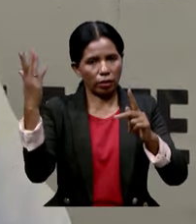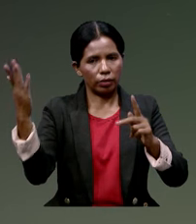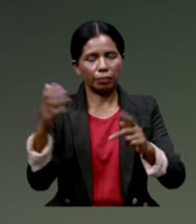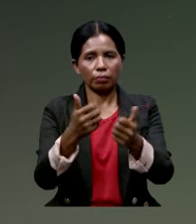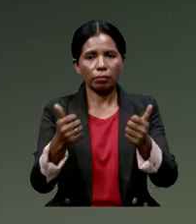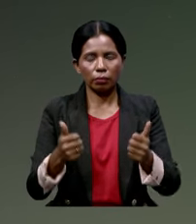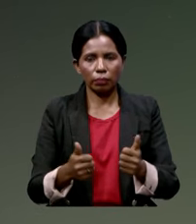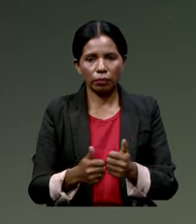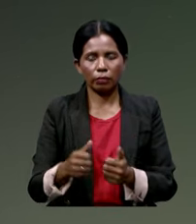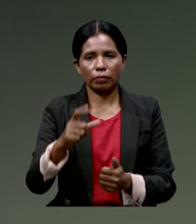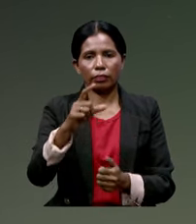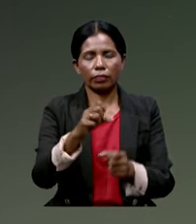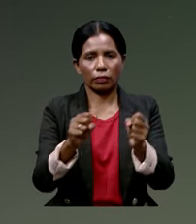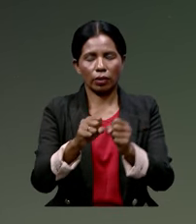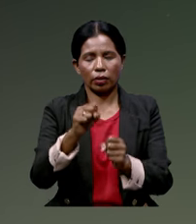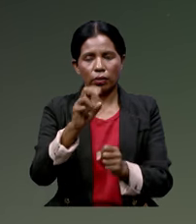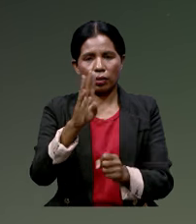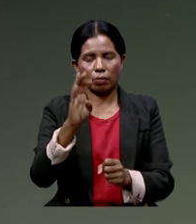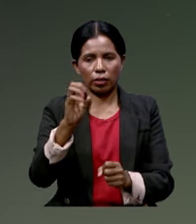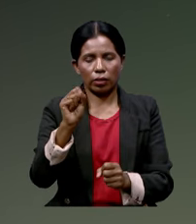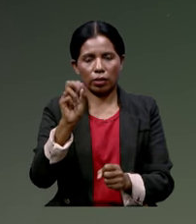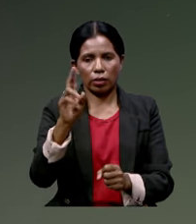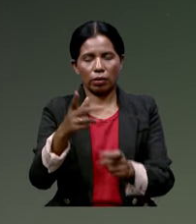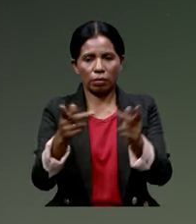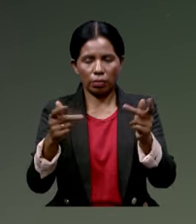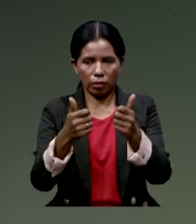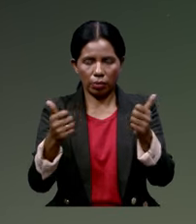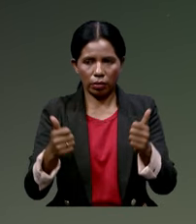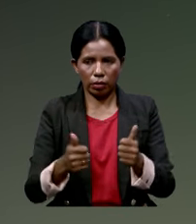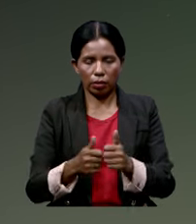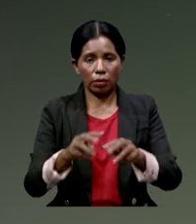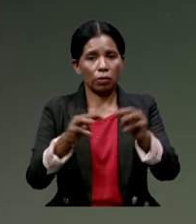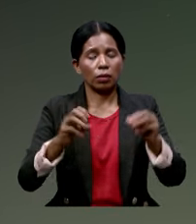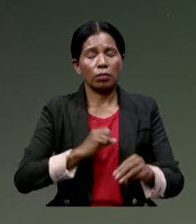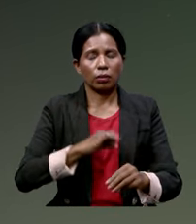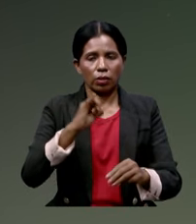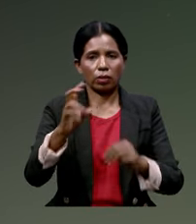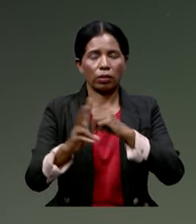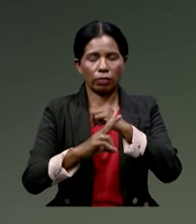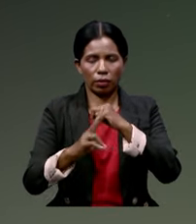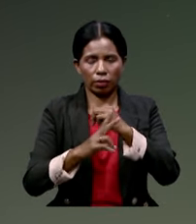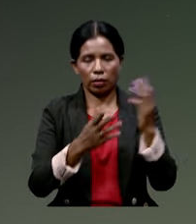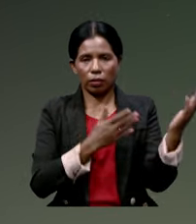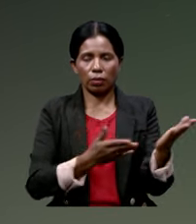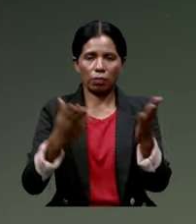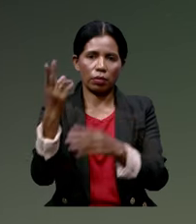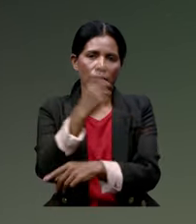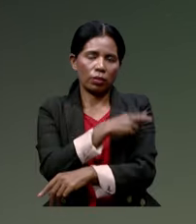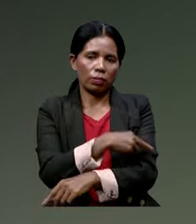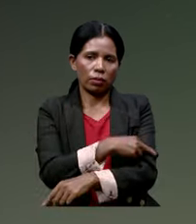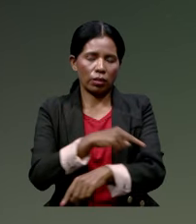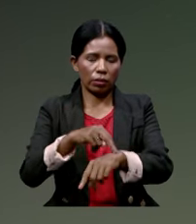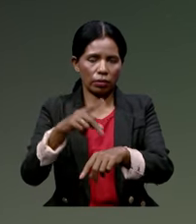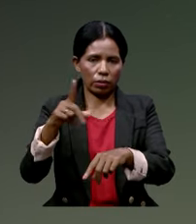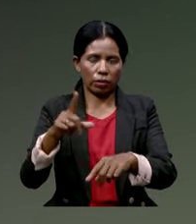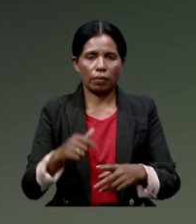aldeia Vetaba, suku Beiseuk, posto administrativo Tilomar, município Covalima, no vítima transporta ona mai hospital nacional podi halo